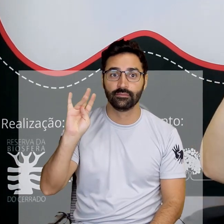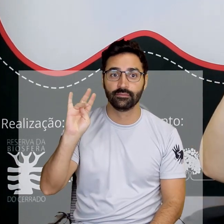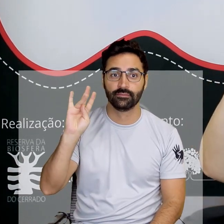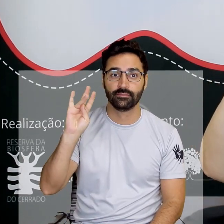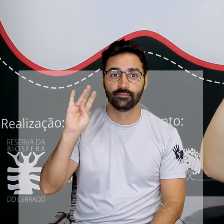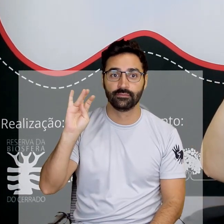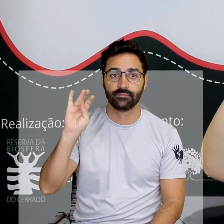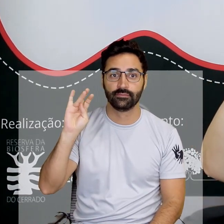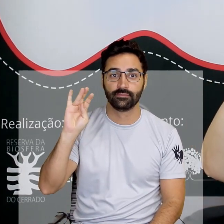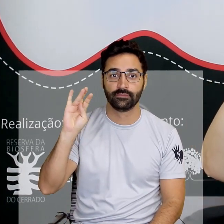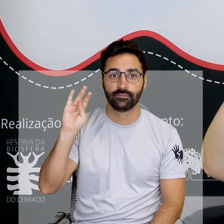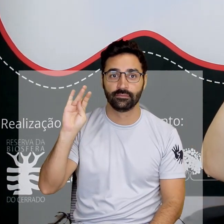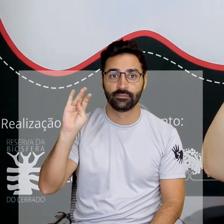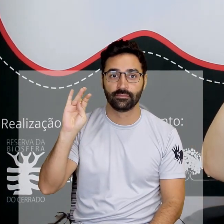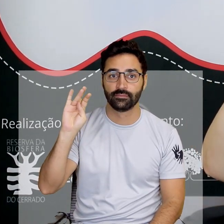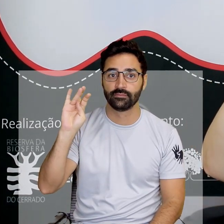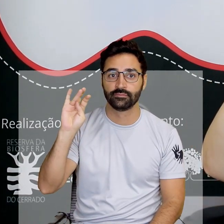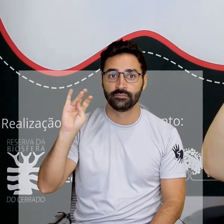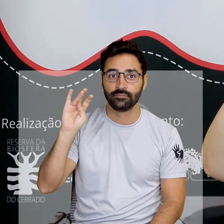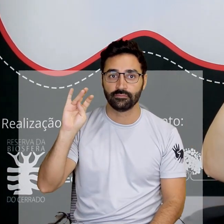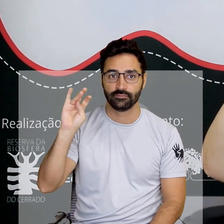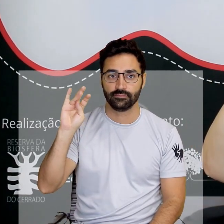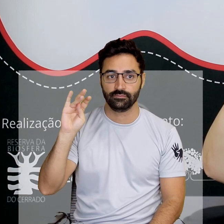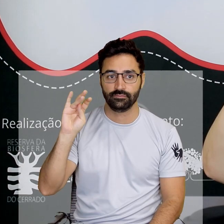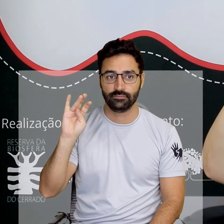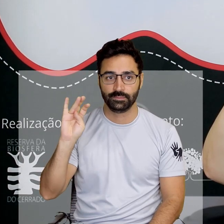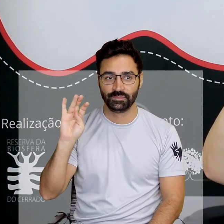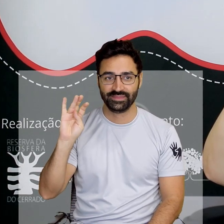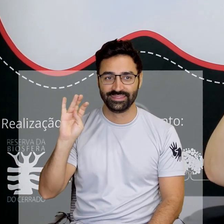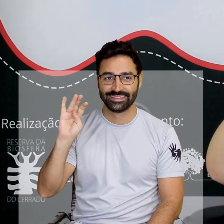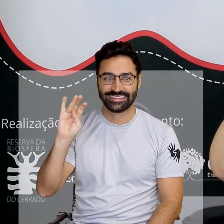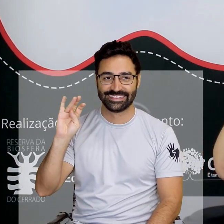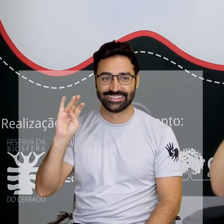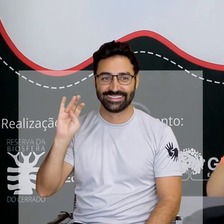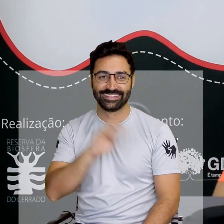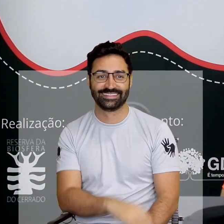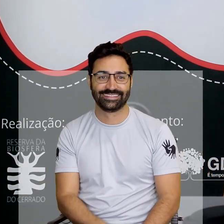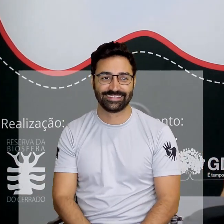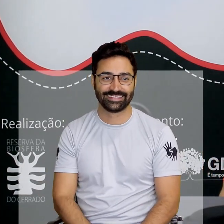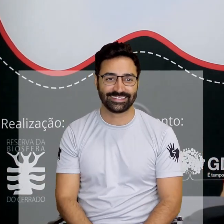O dedão encosta aqui no dedo. Noivo.